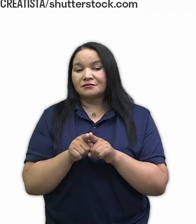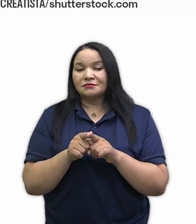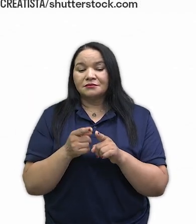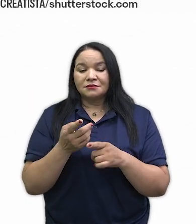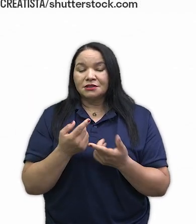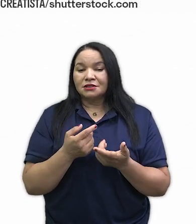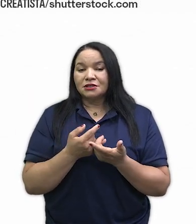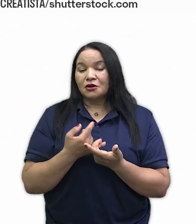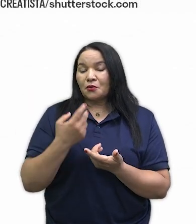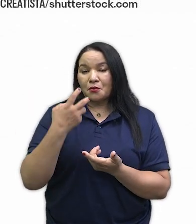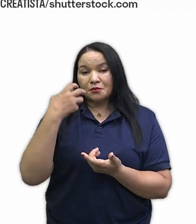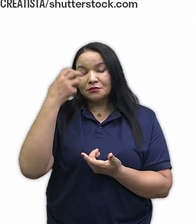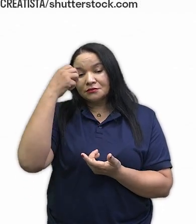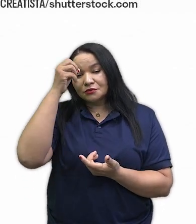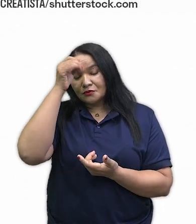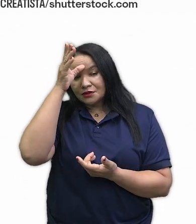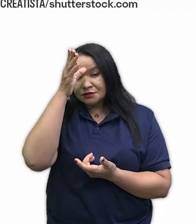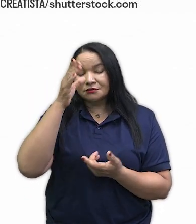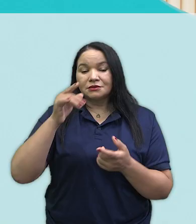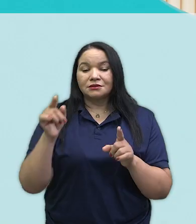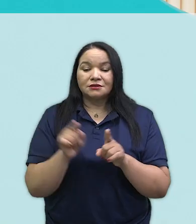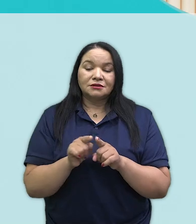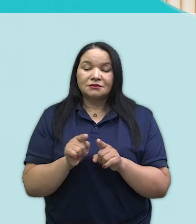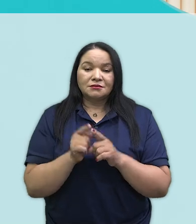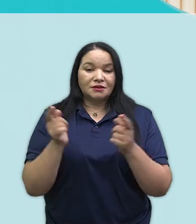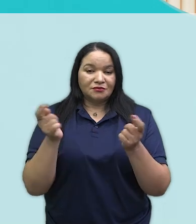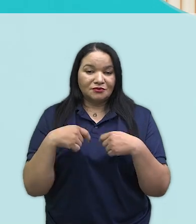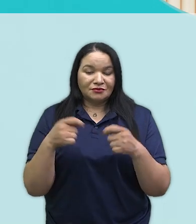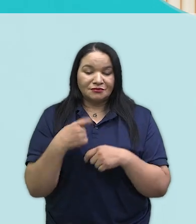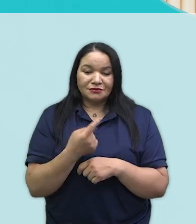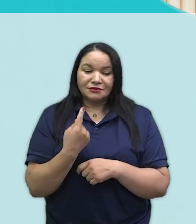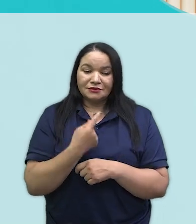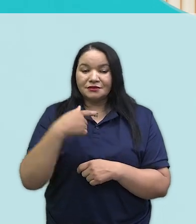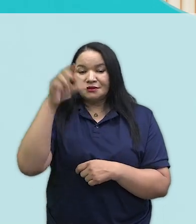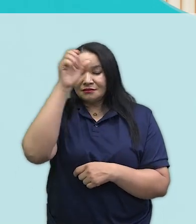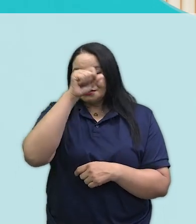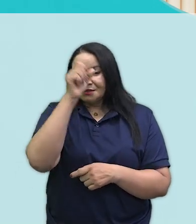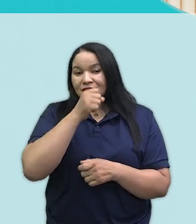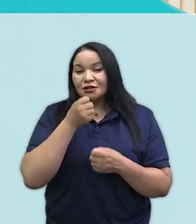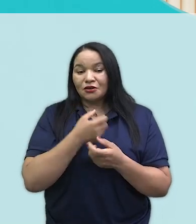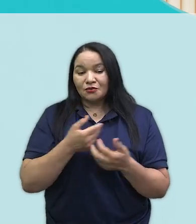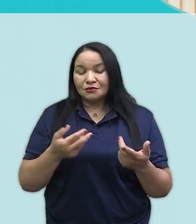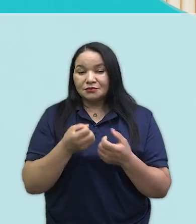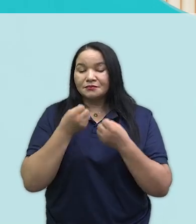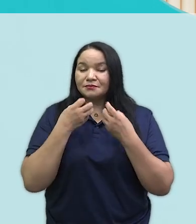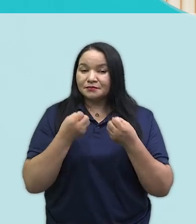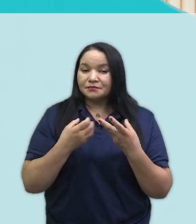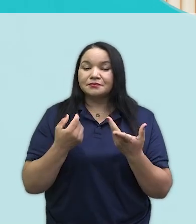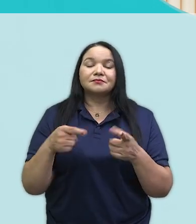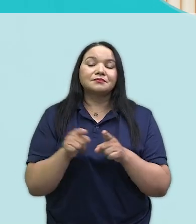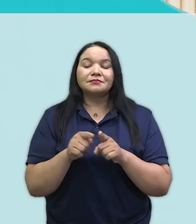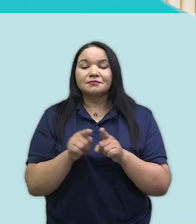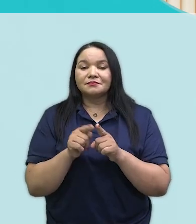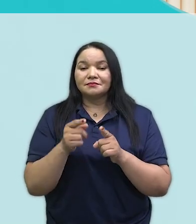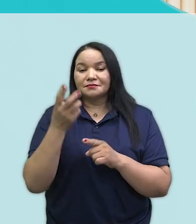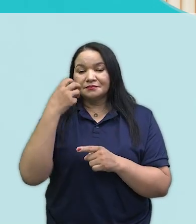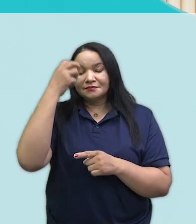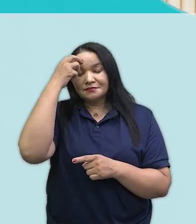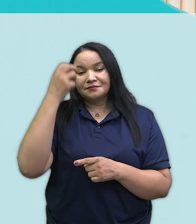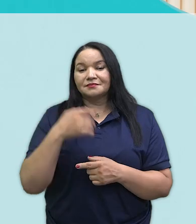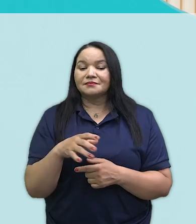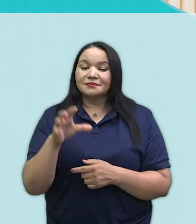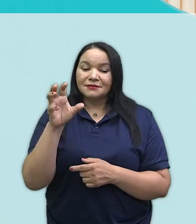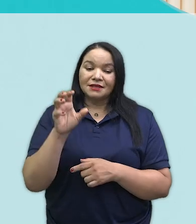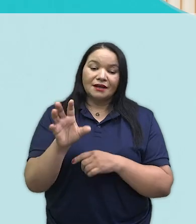de conhecimento. E, consequentemente, a gente pode aprender as coisas boas daquela cultura para trazer para a